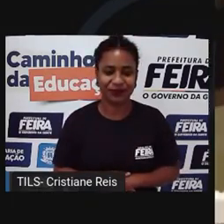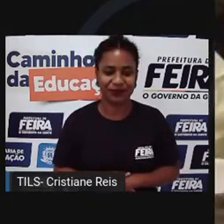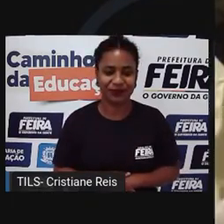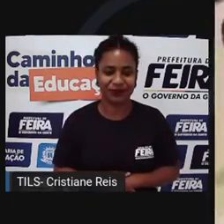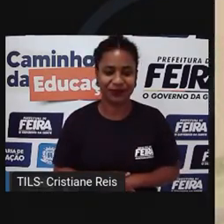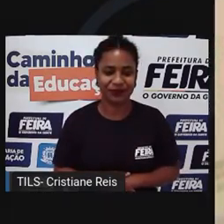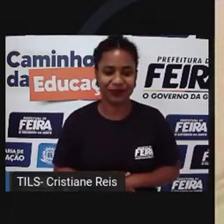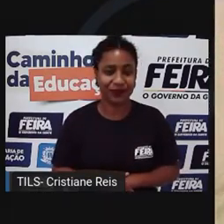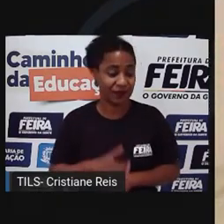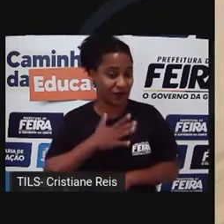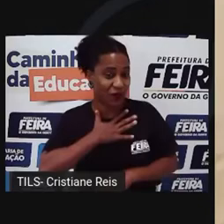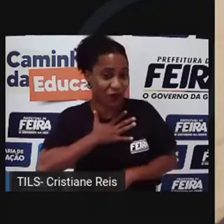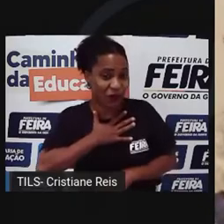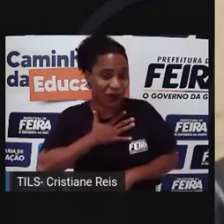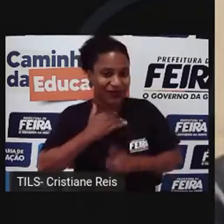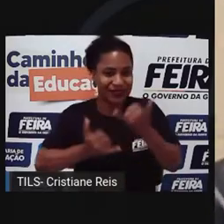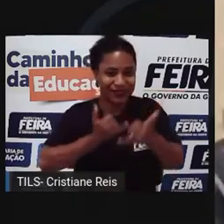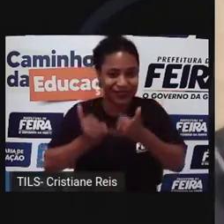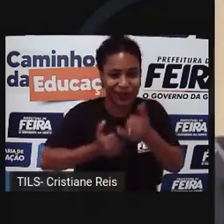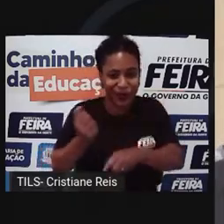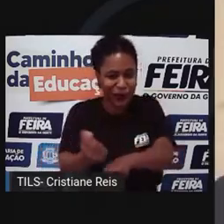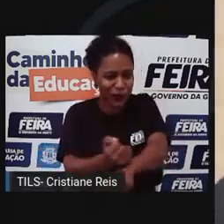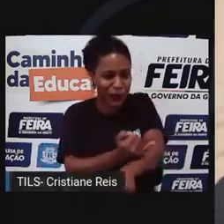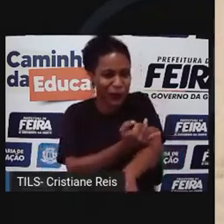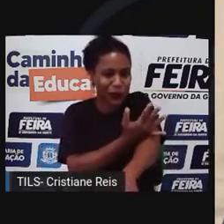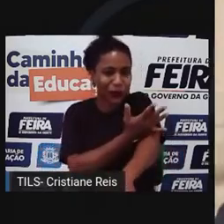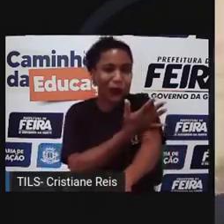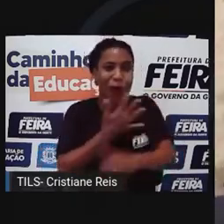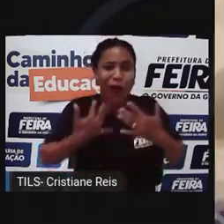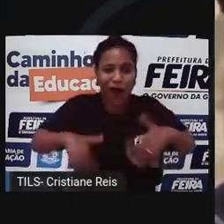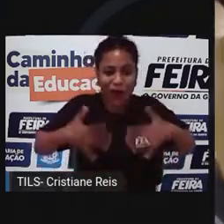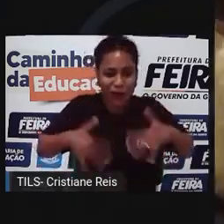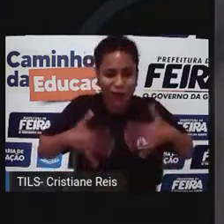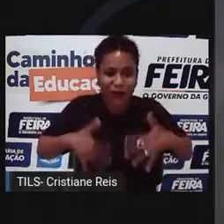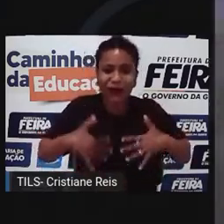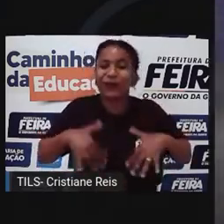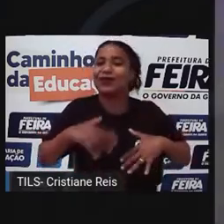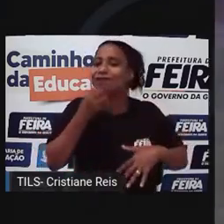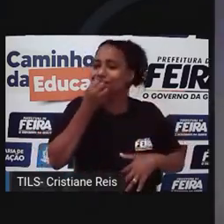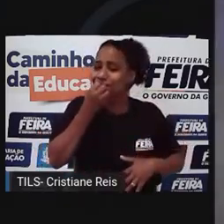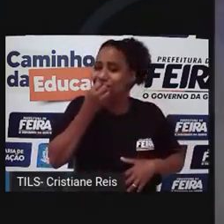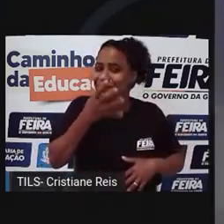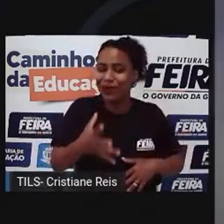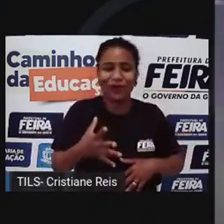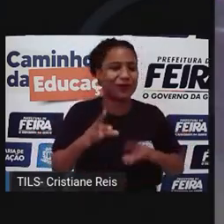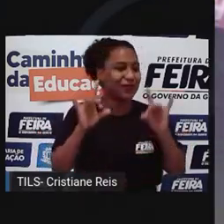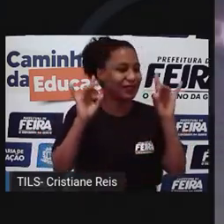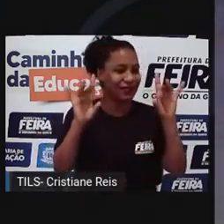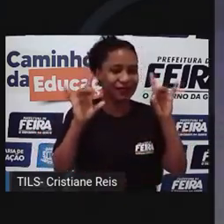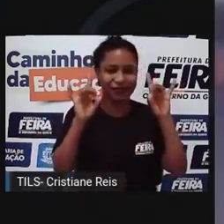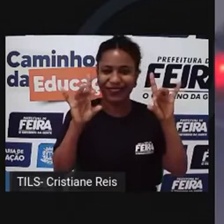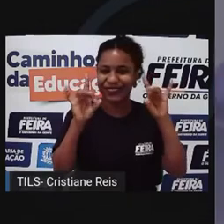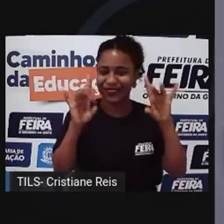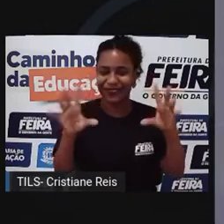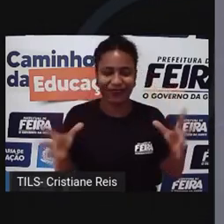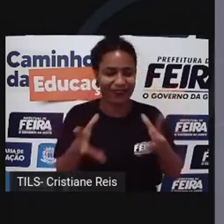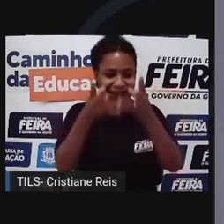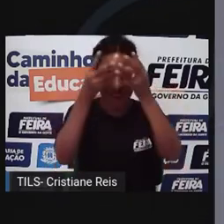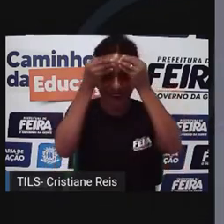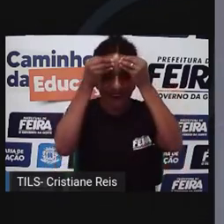Você gosta de aventura, emoção, adrenalina? Esse é um passeio espetacular. É fantástico e inesquecível.